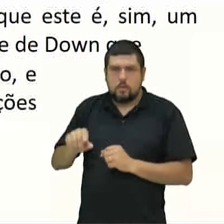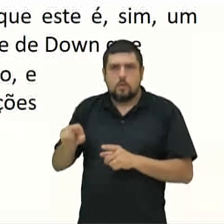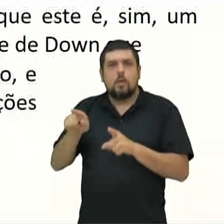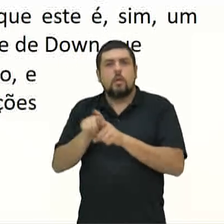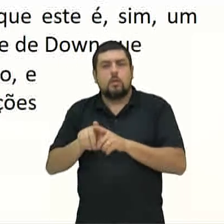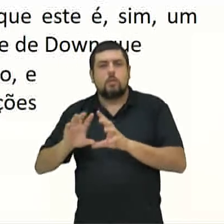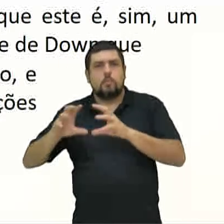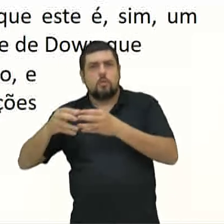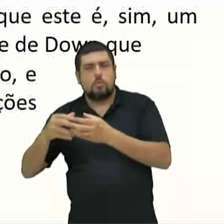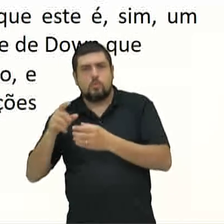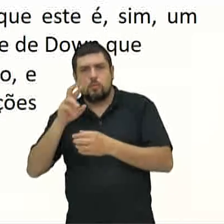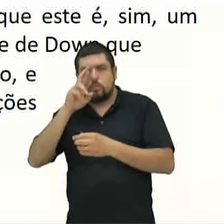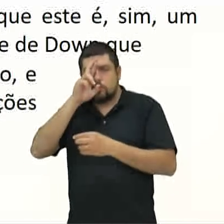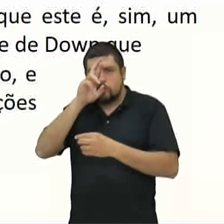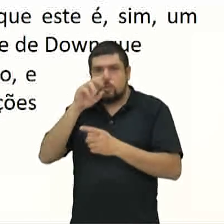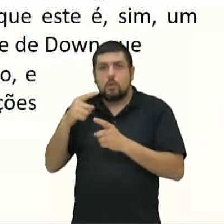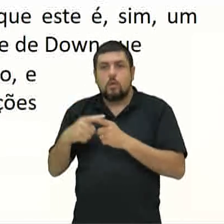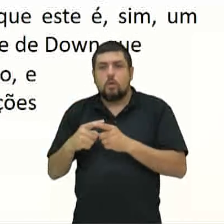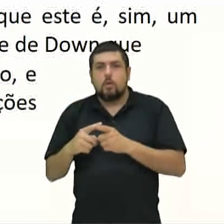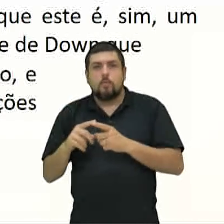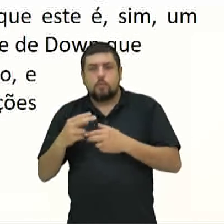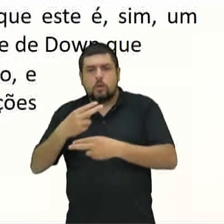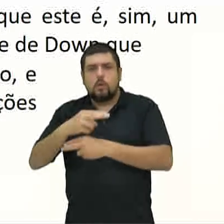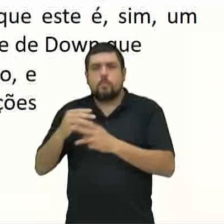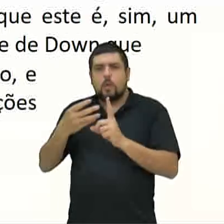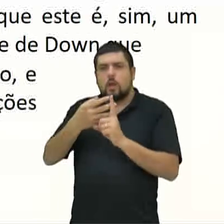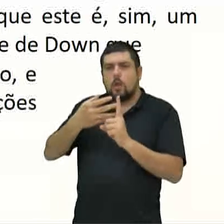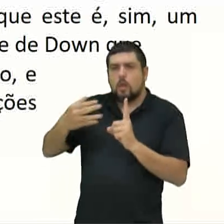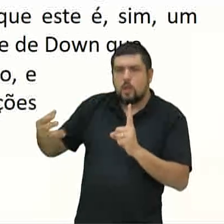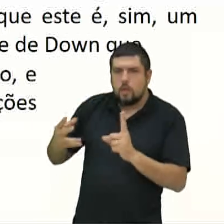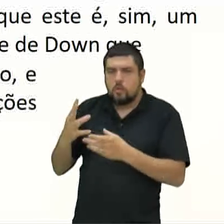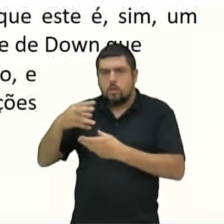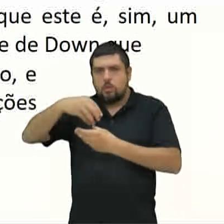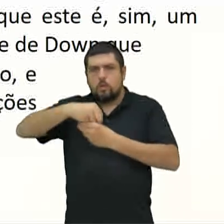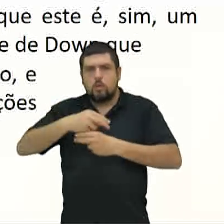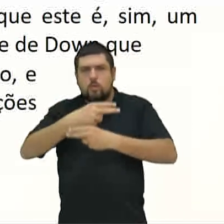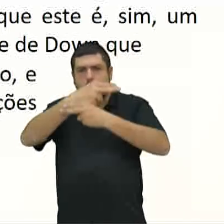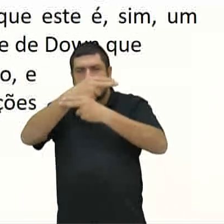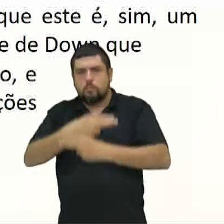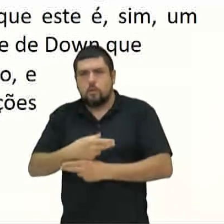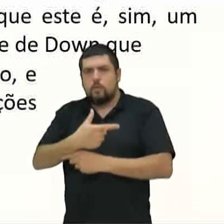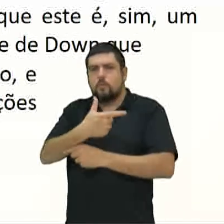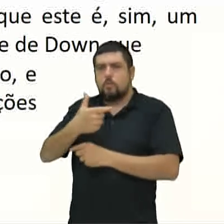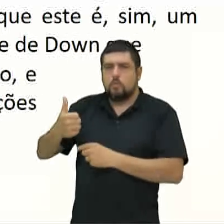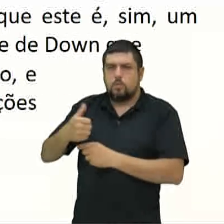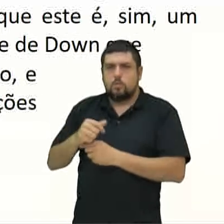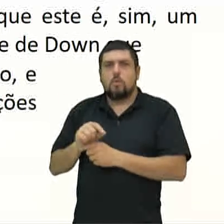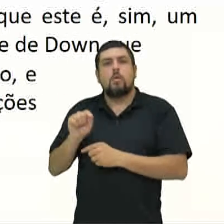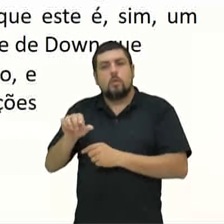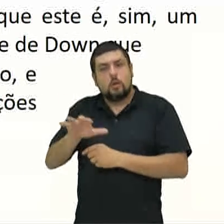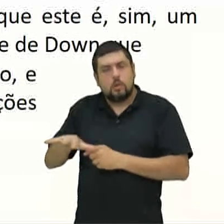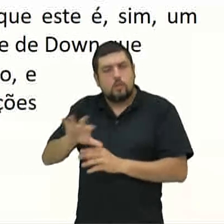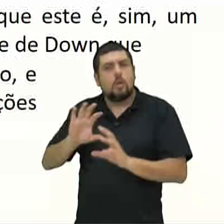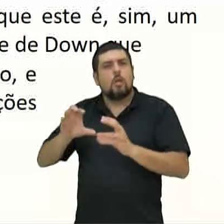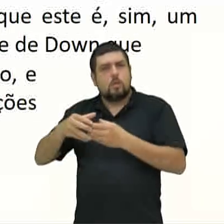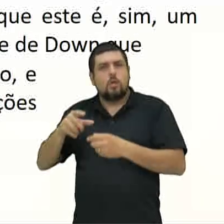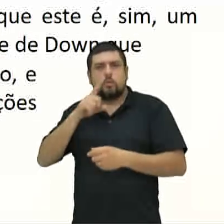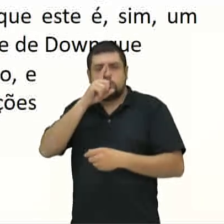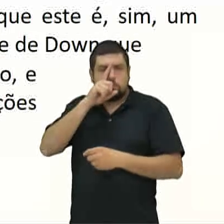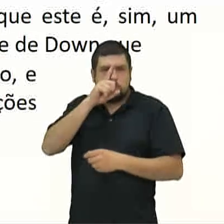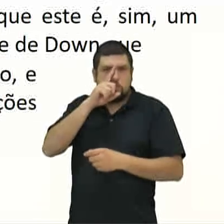pela existência de um cromossomo a mais, estão considerando que este é sim um grupo de risco. Isso porque